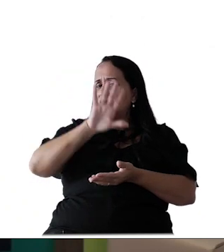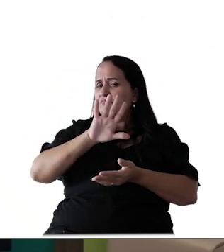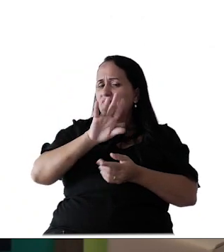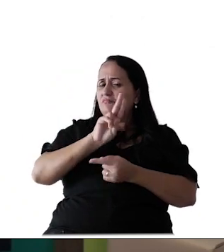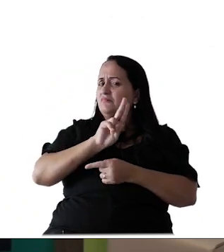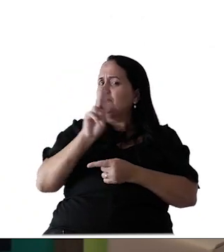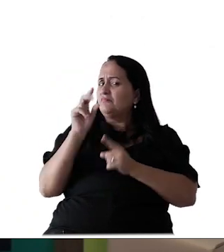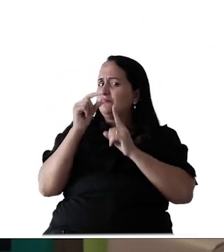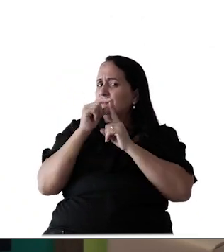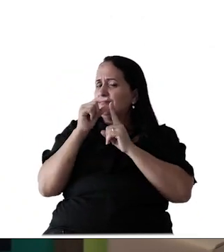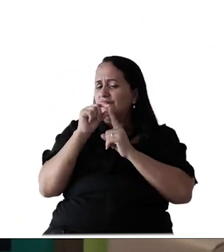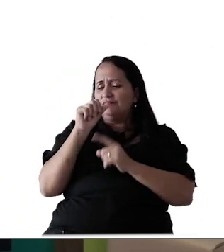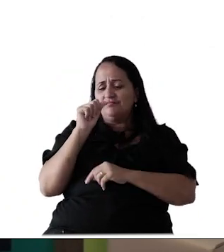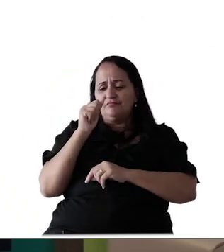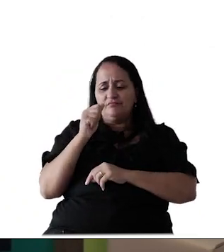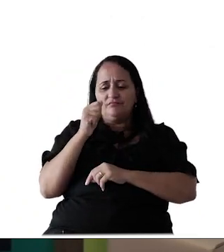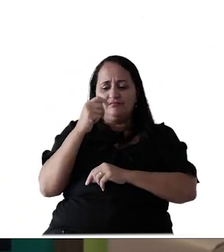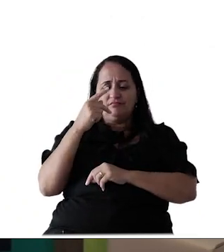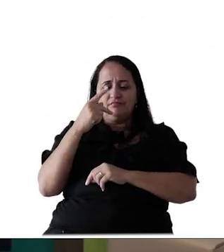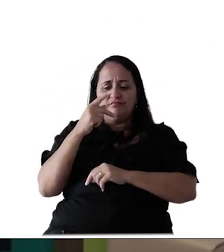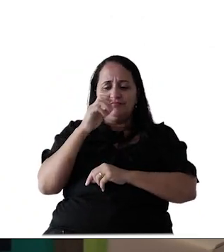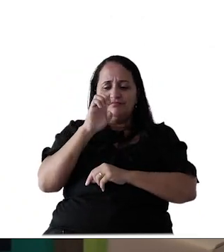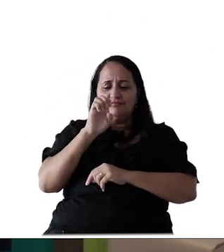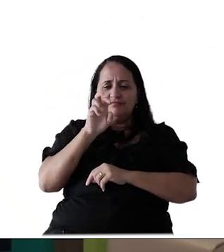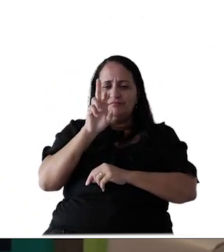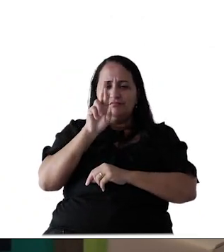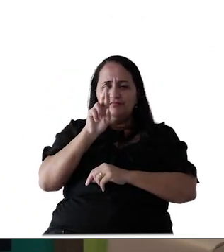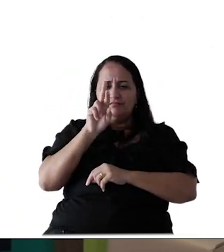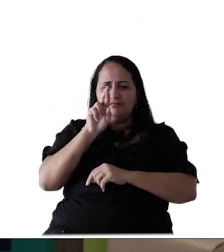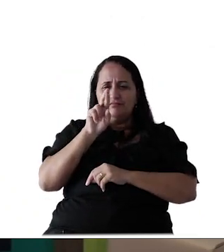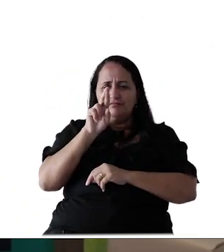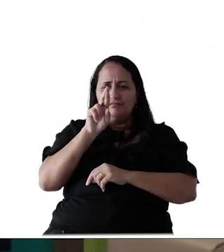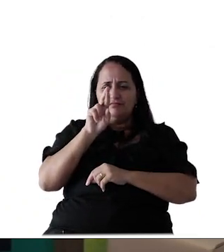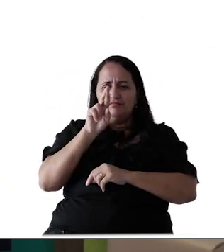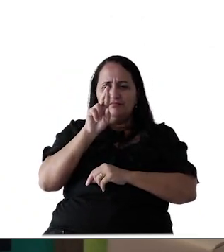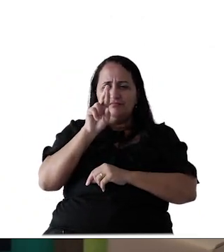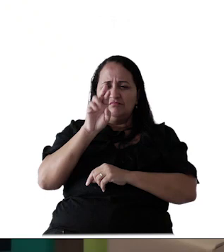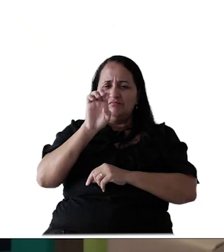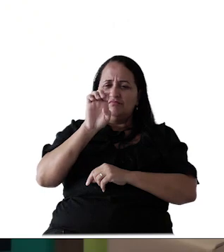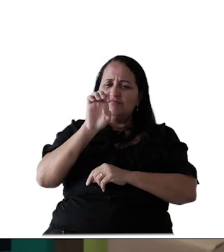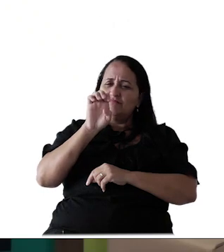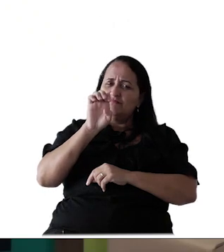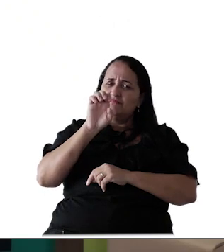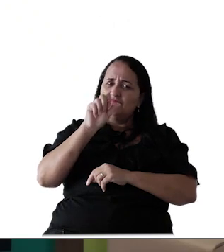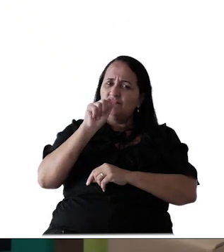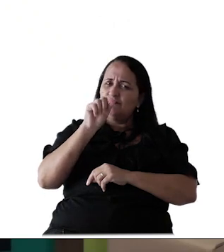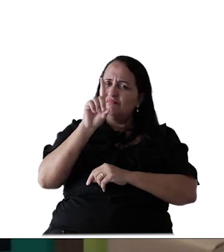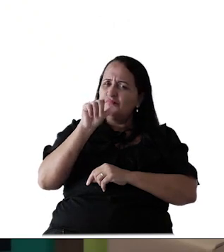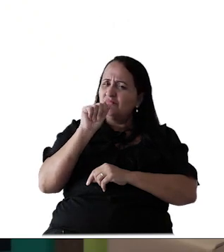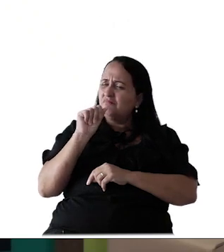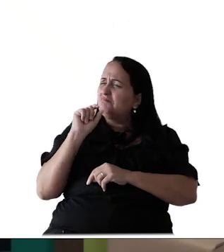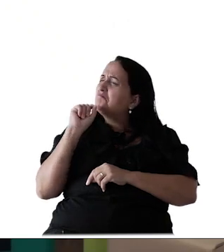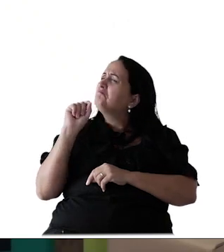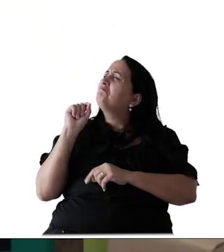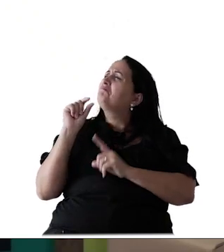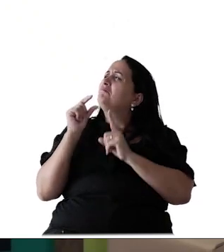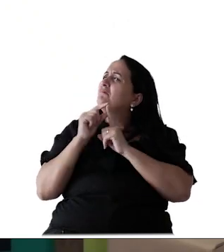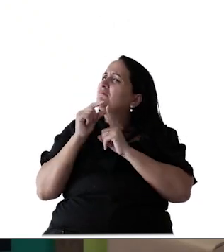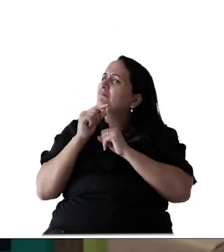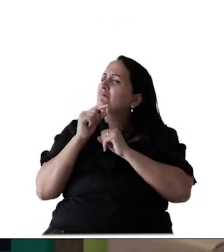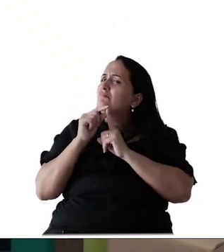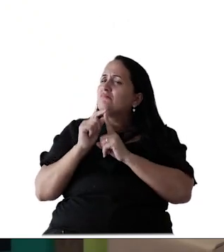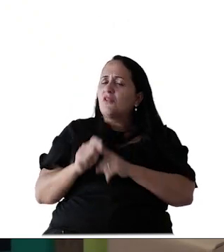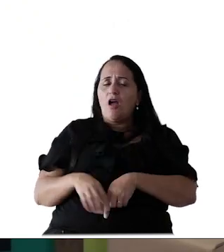estou aperreada. O que significa aperrear? Estar aperreado significa que está